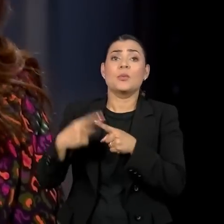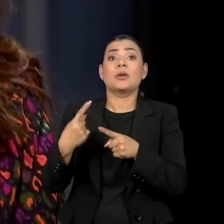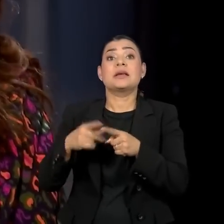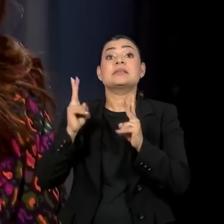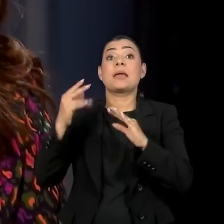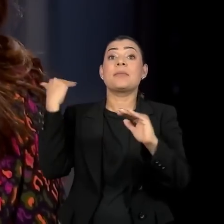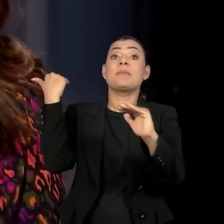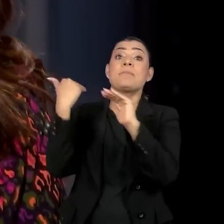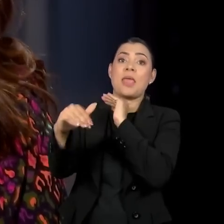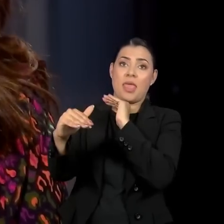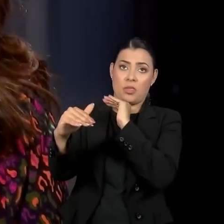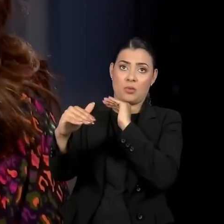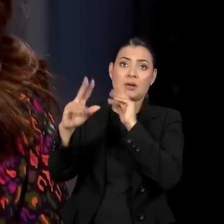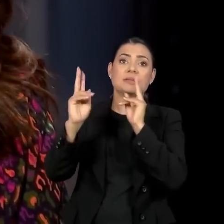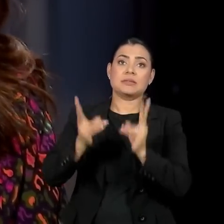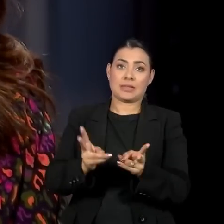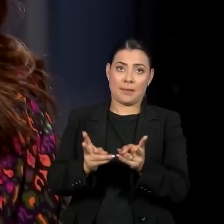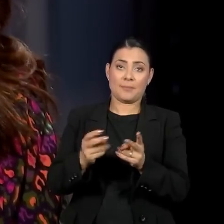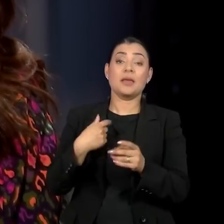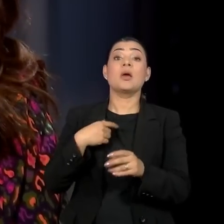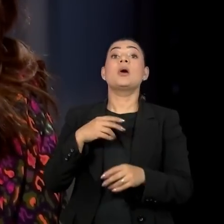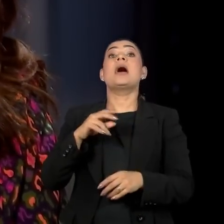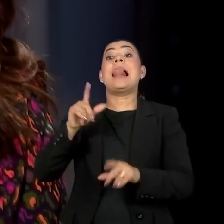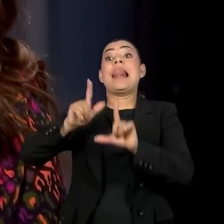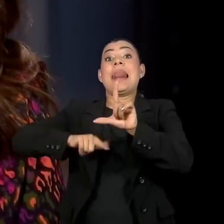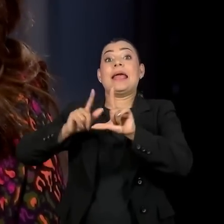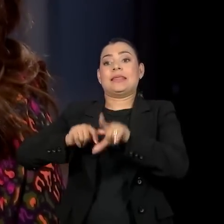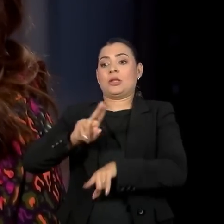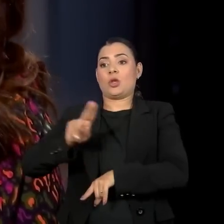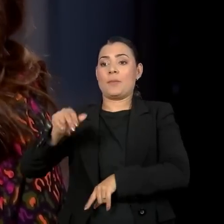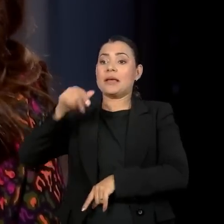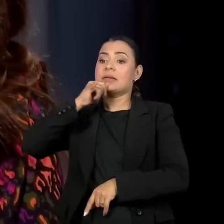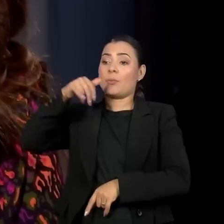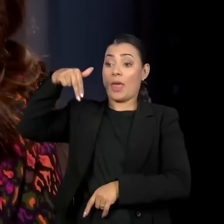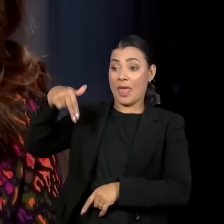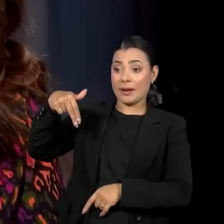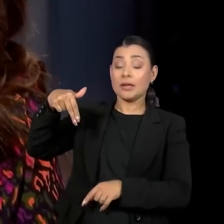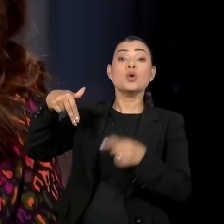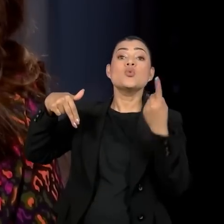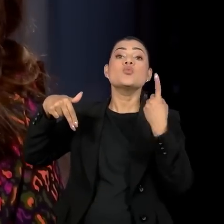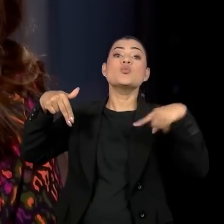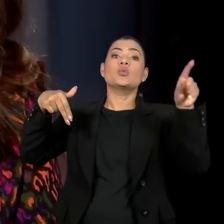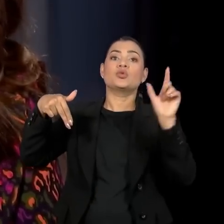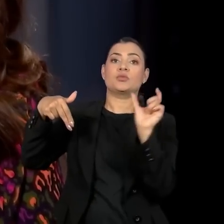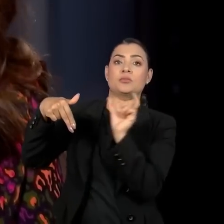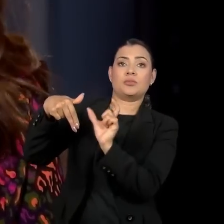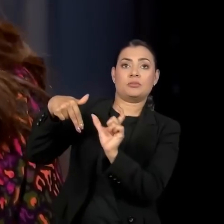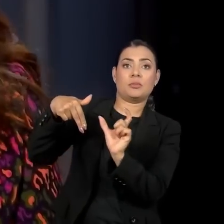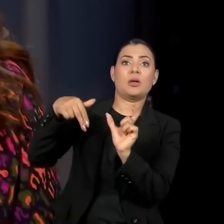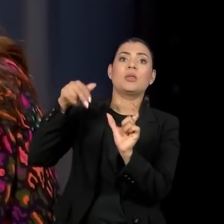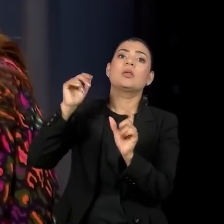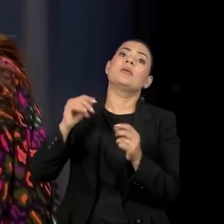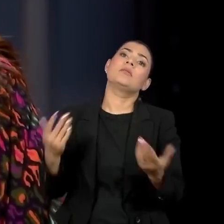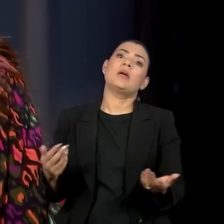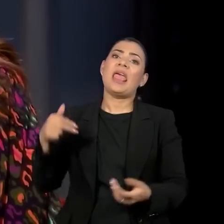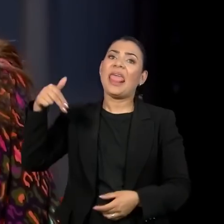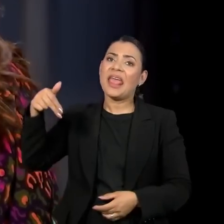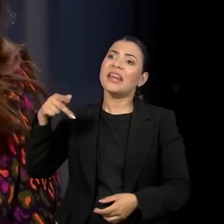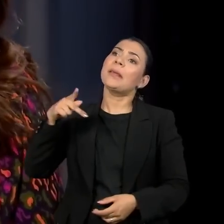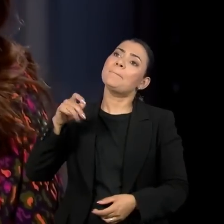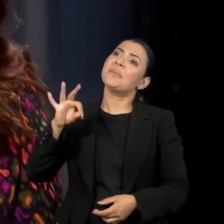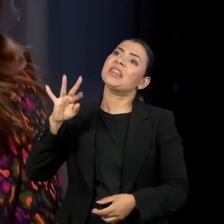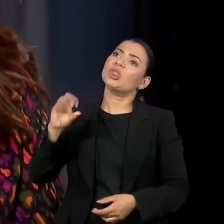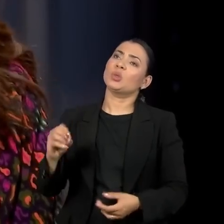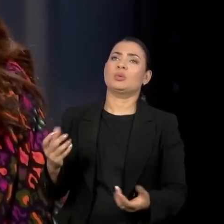o e-mail, e aí era a primeira letra do nome, N, e o último sobrenome, então era N Pinto. Sim. Eu falei, cara, não vai dar.